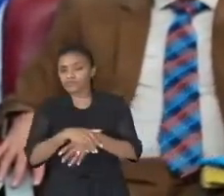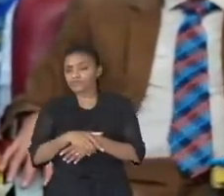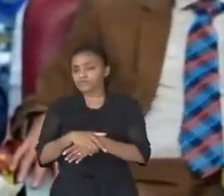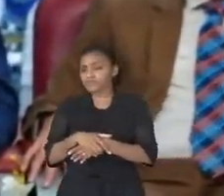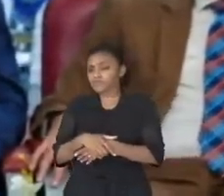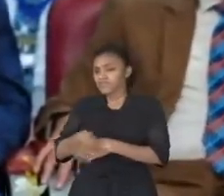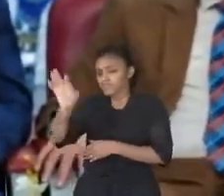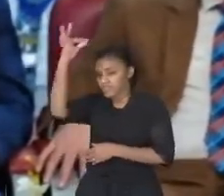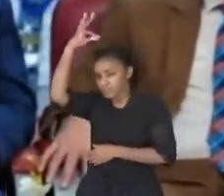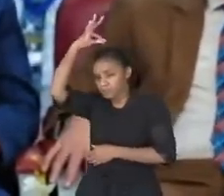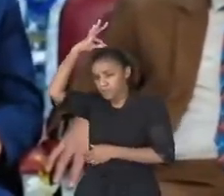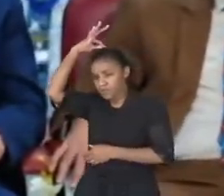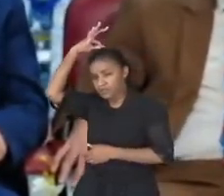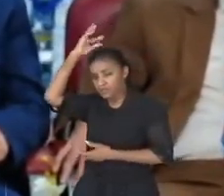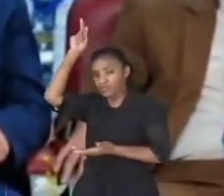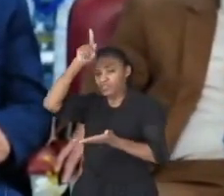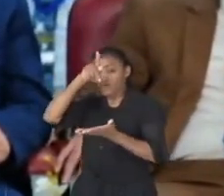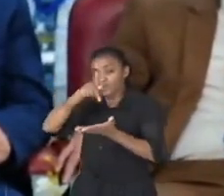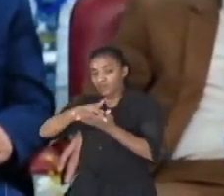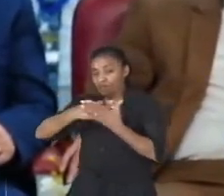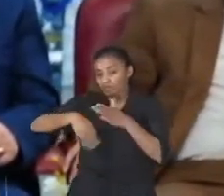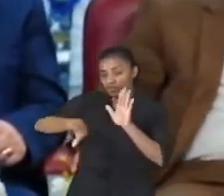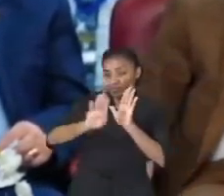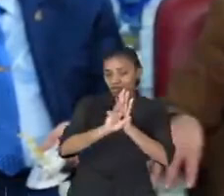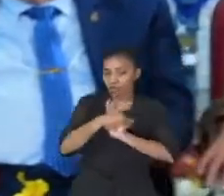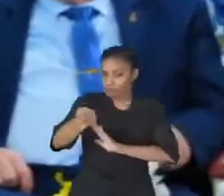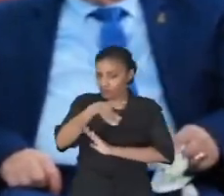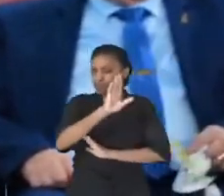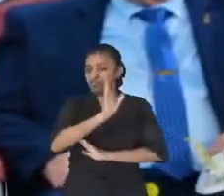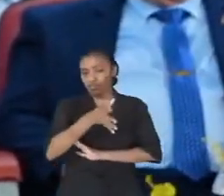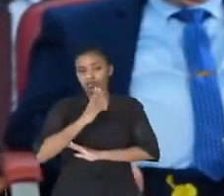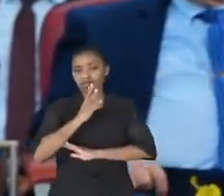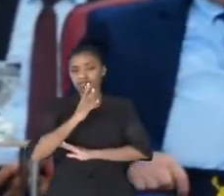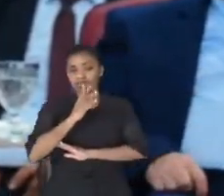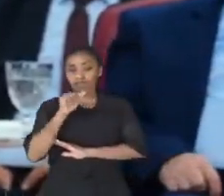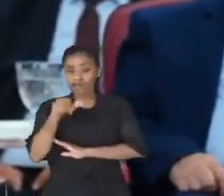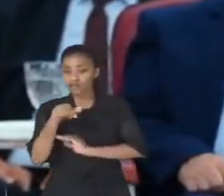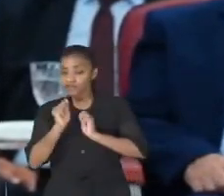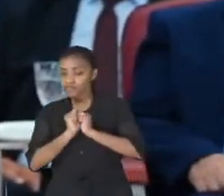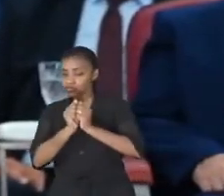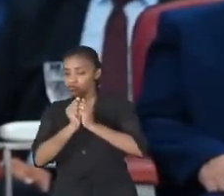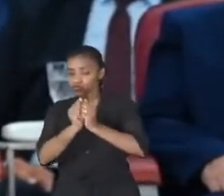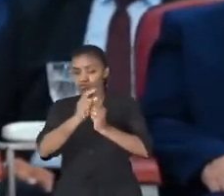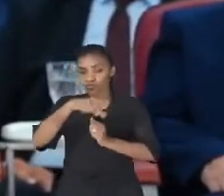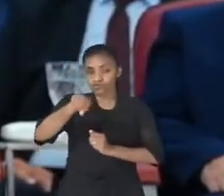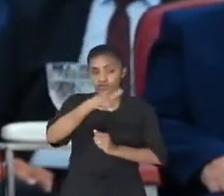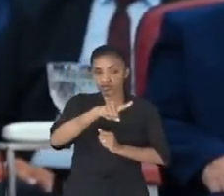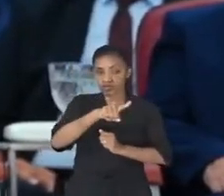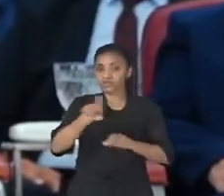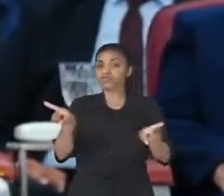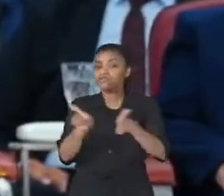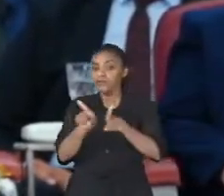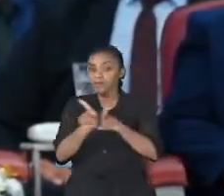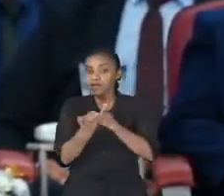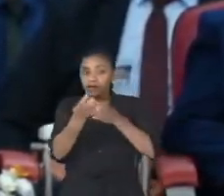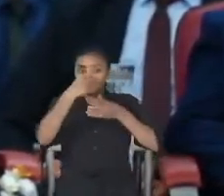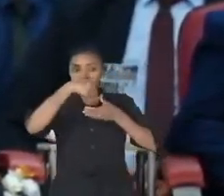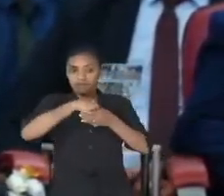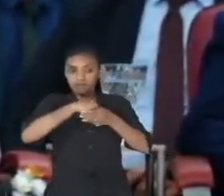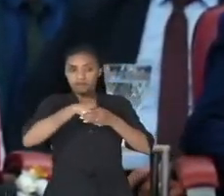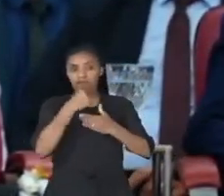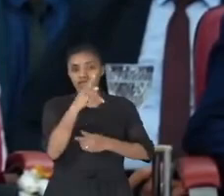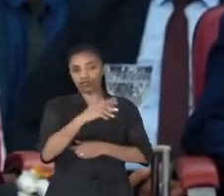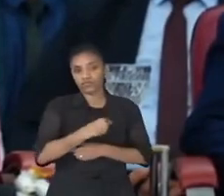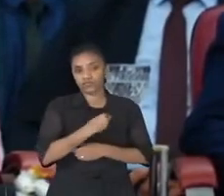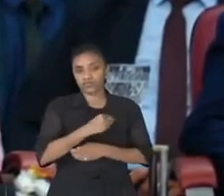chegar, que vocês já o conhecem, porque ele estará convosco, e ele estará em vós.